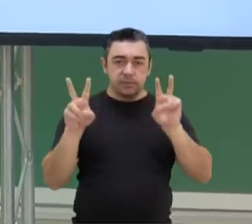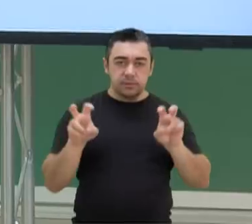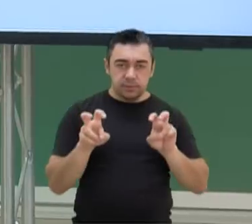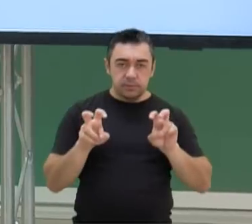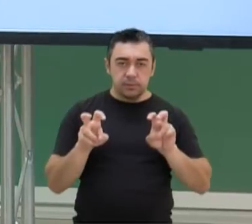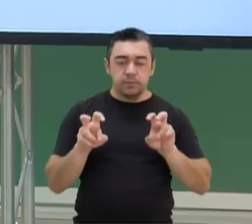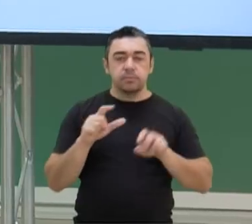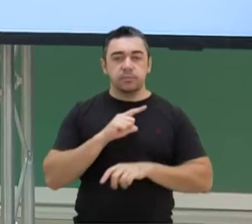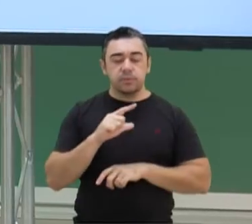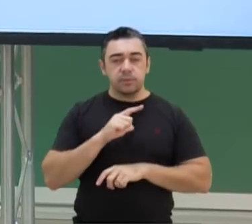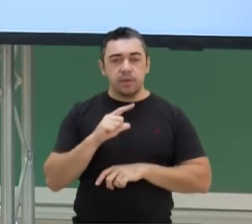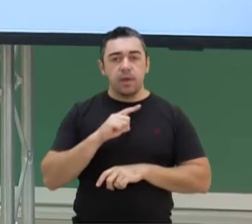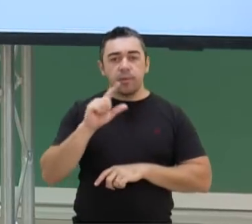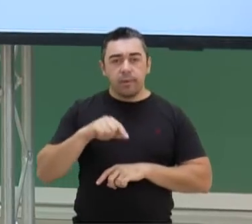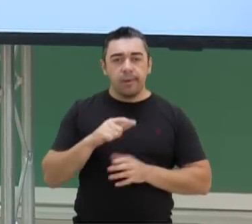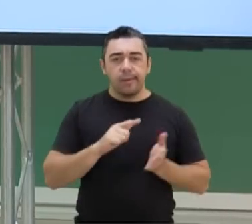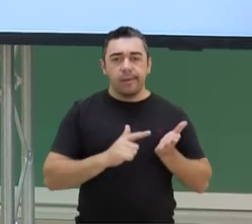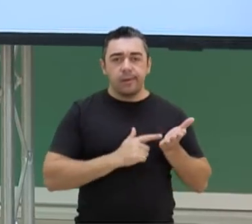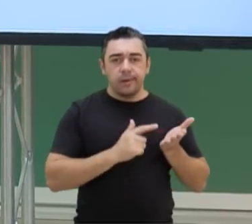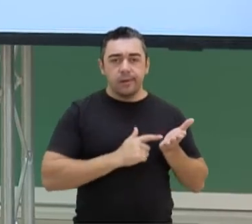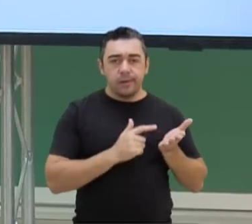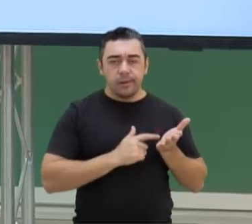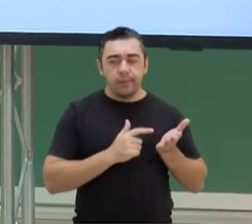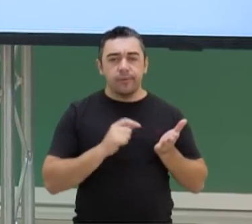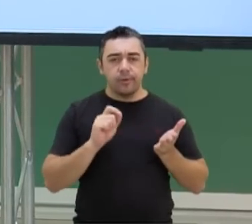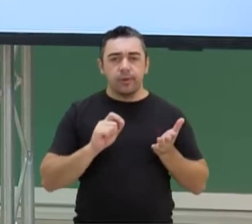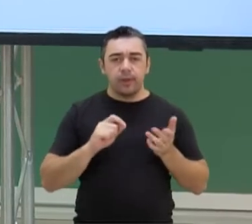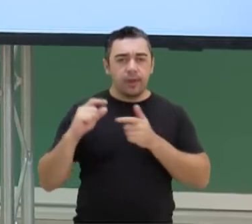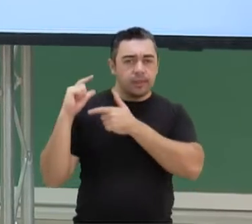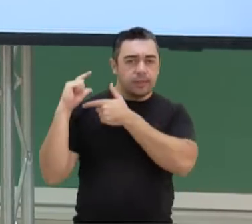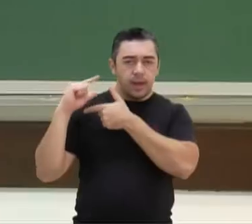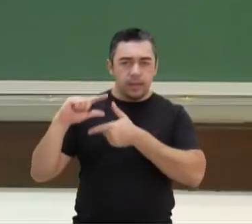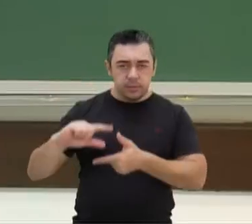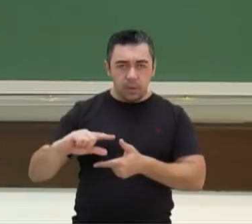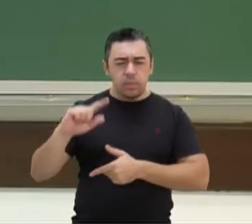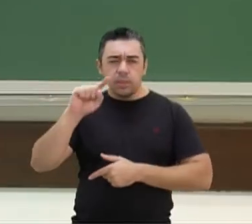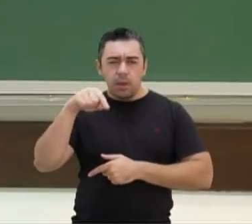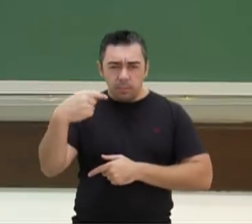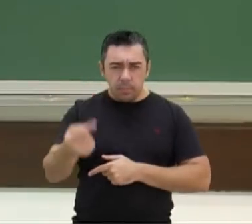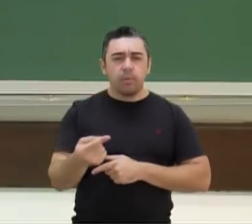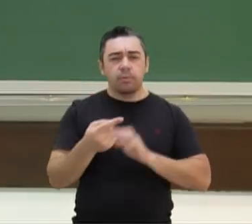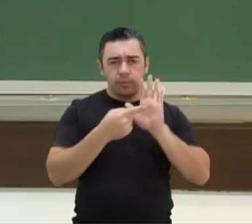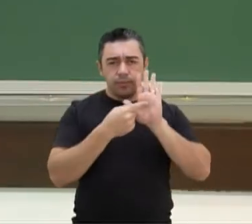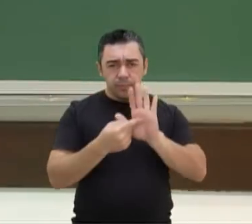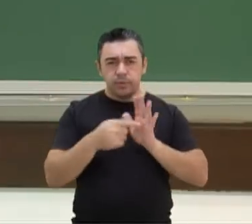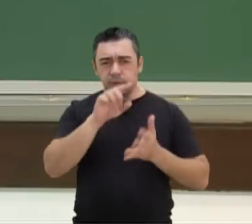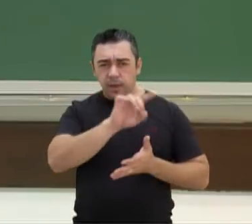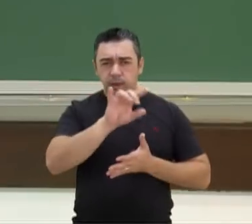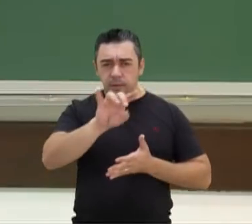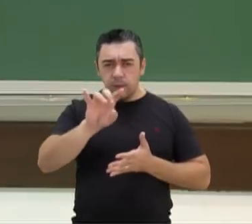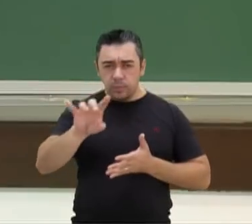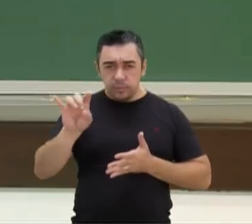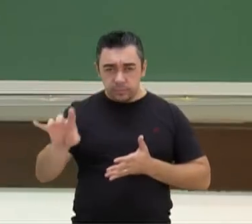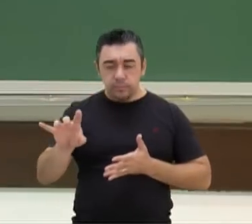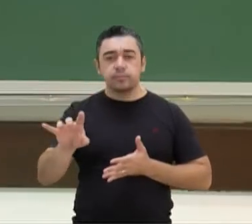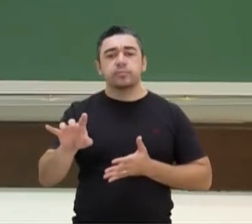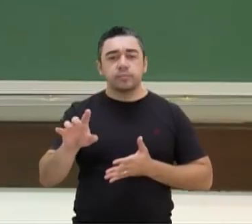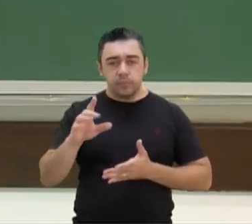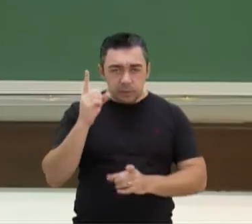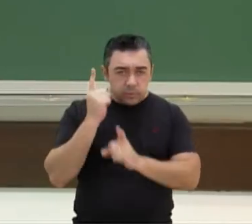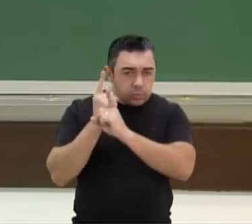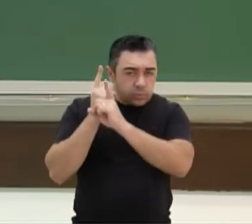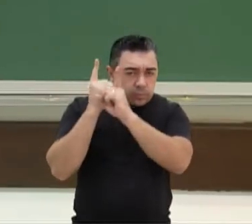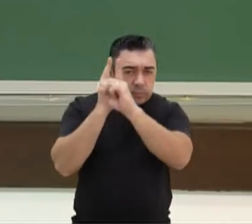sagrado oral escrito de alguma tradição religiosa. Depois eu vou focar em cada uma delas para a gente